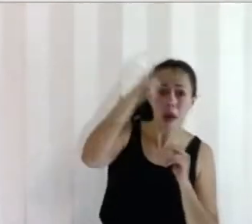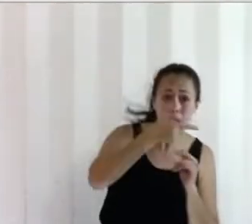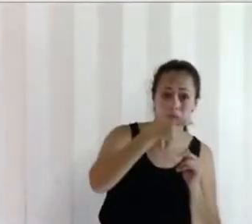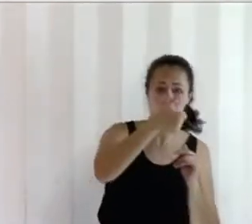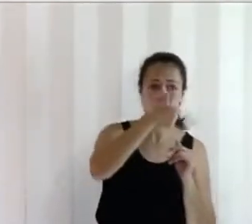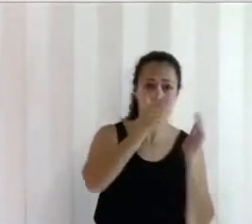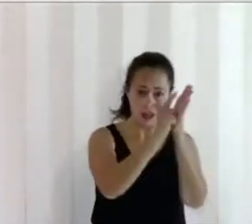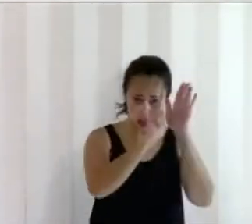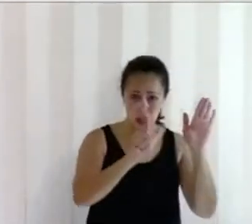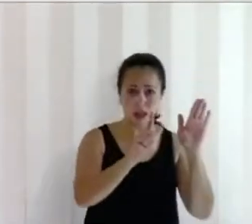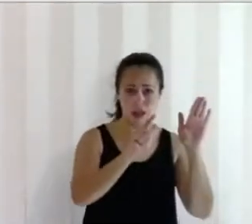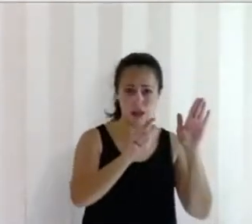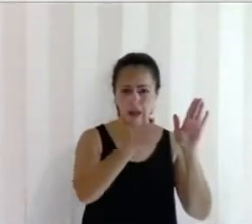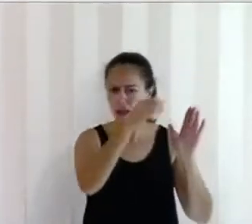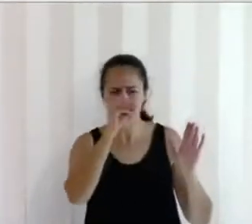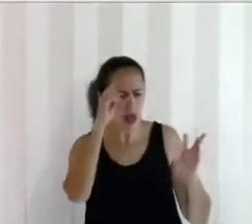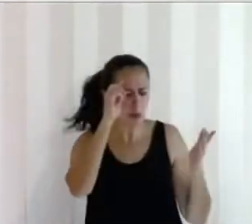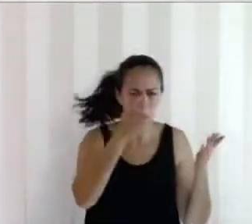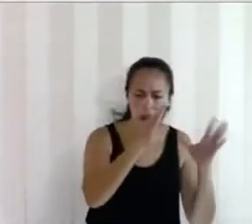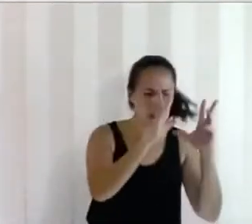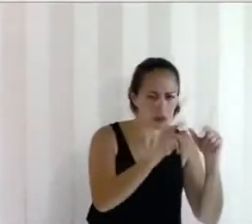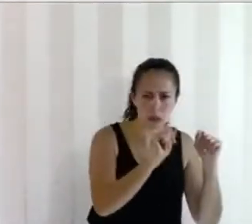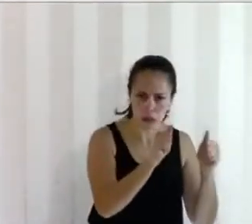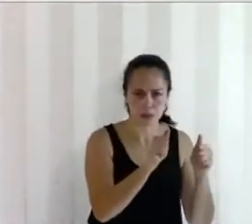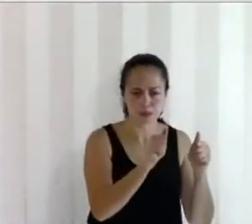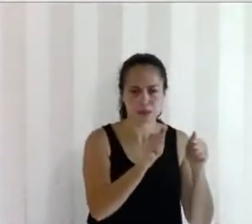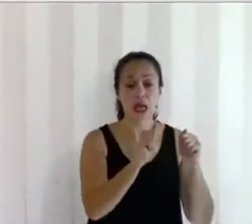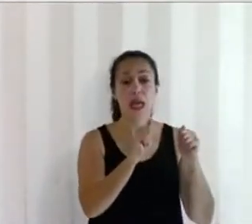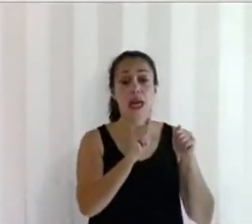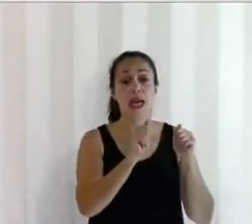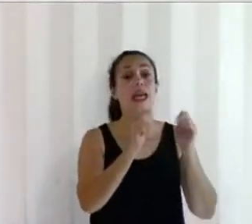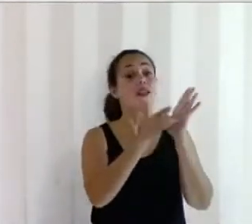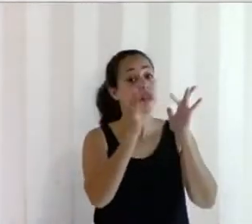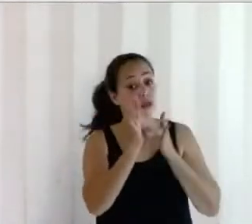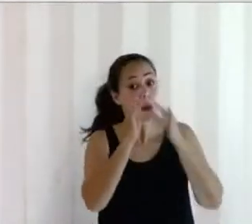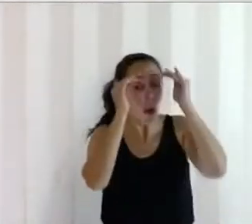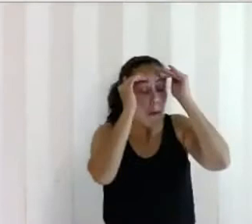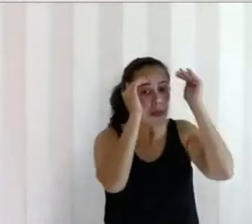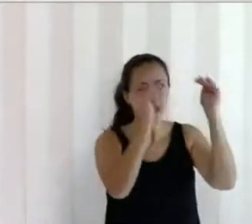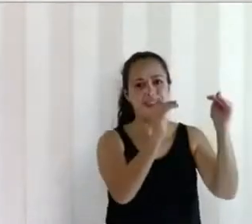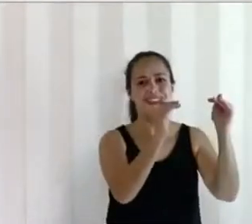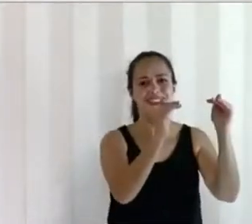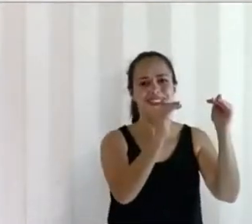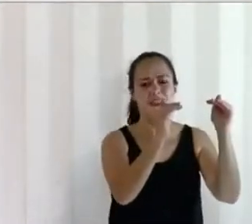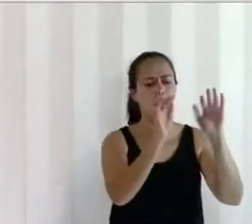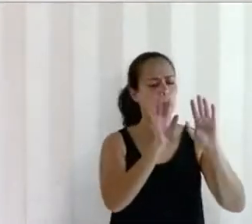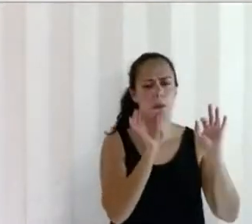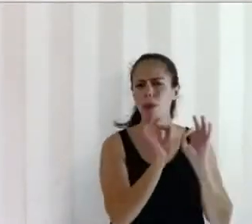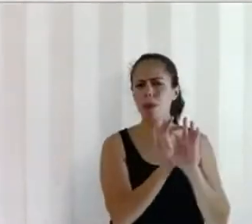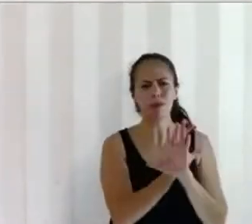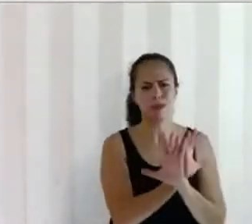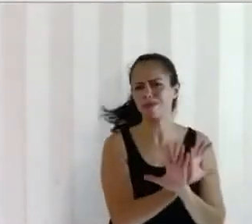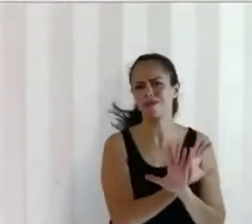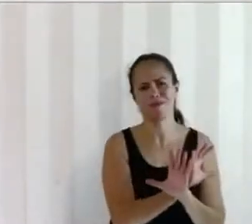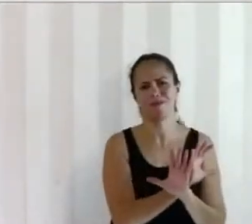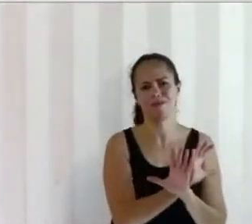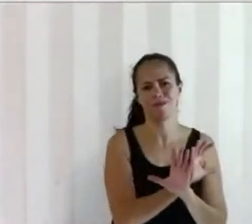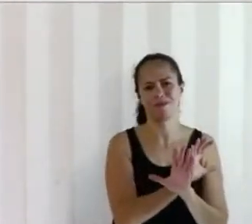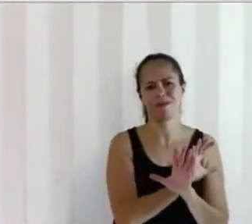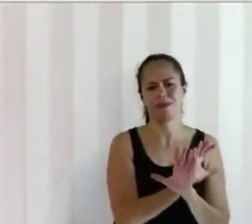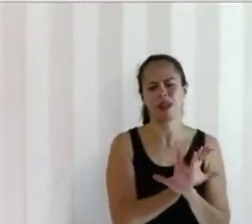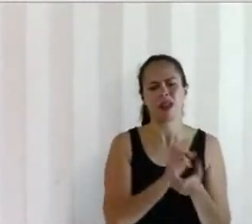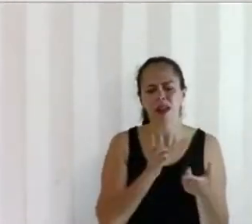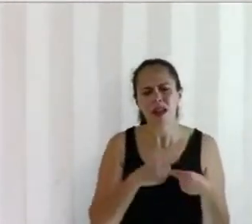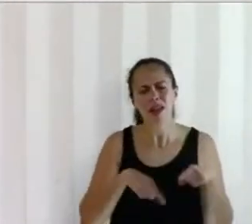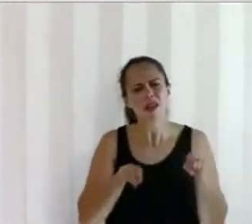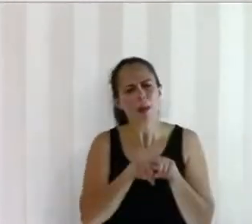dada então, né? A lei foi dada para que o homem procurasse a vontade de